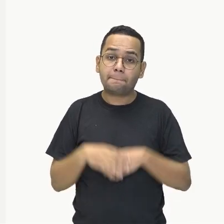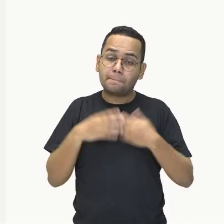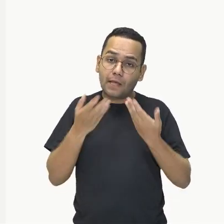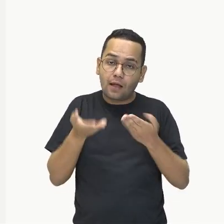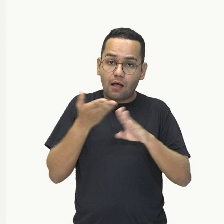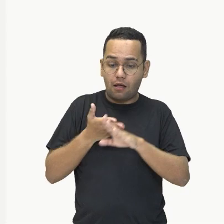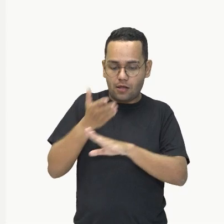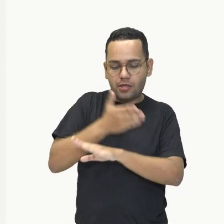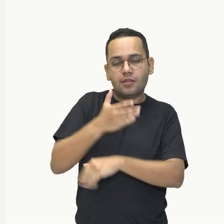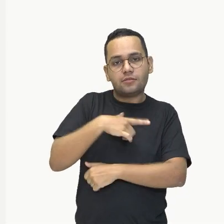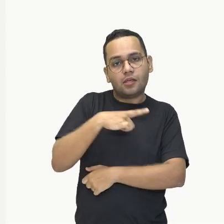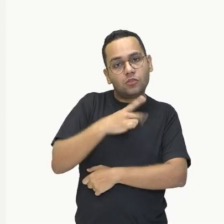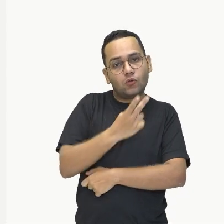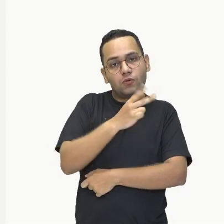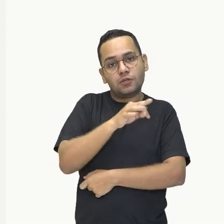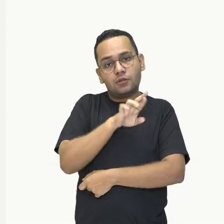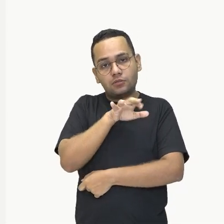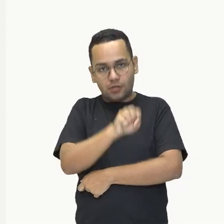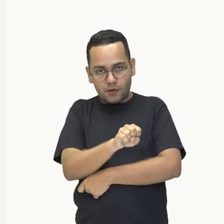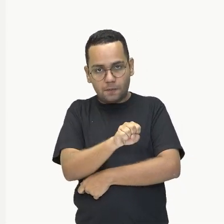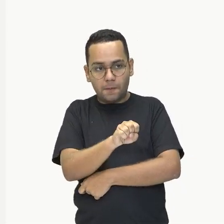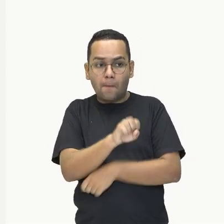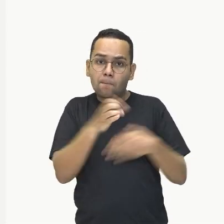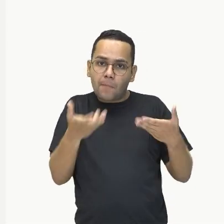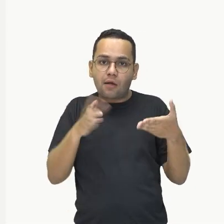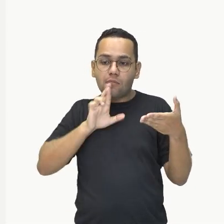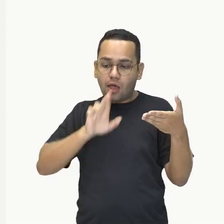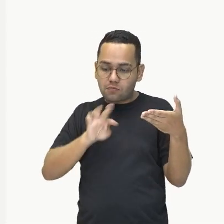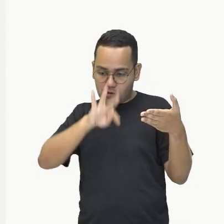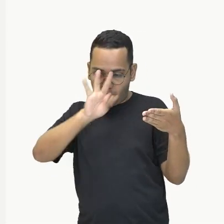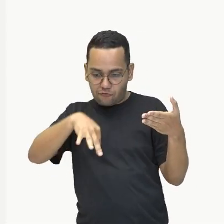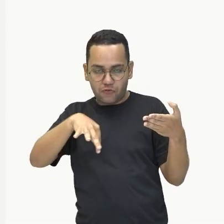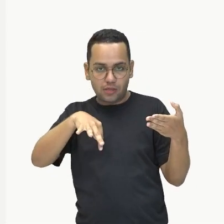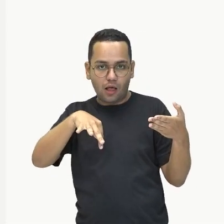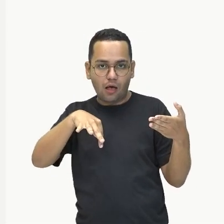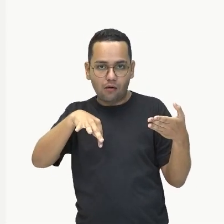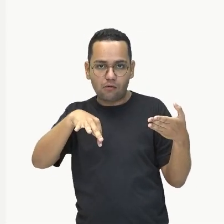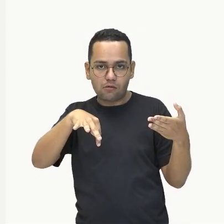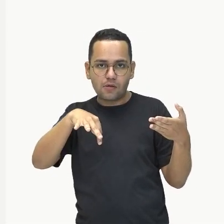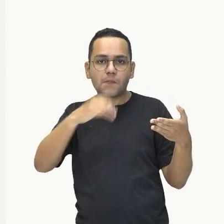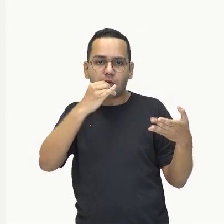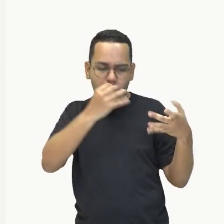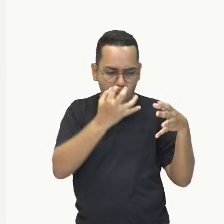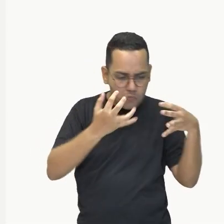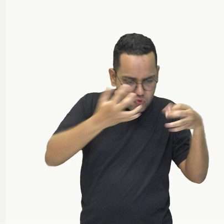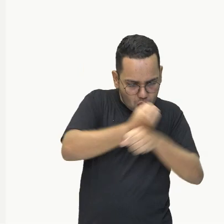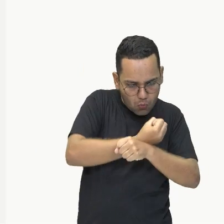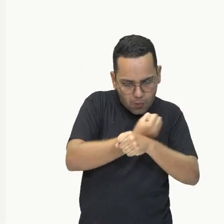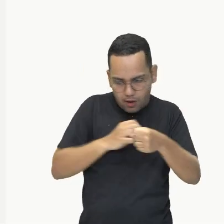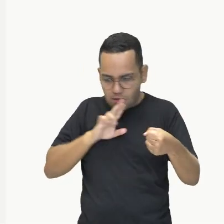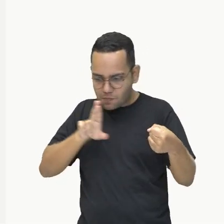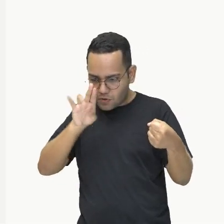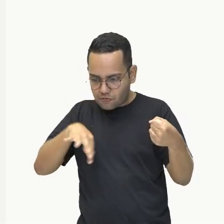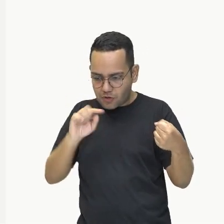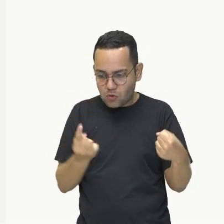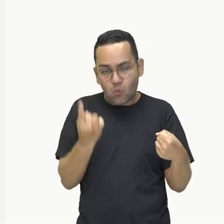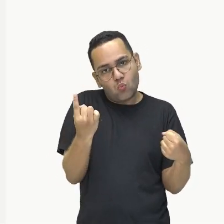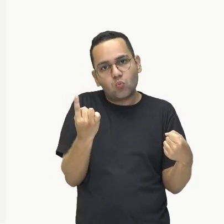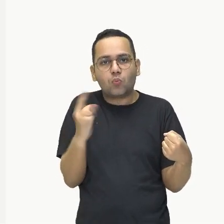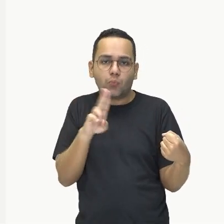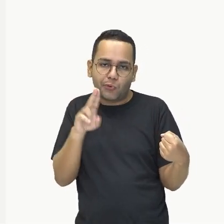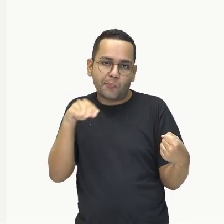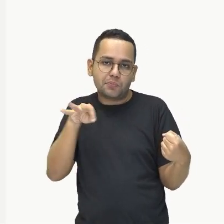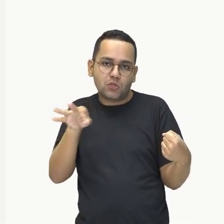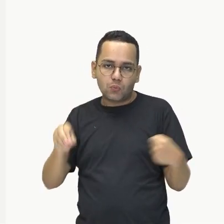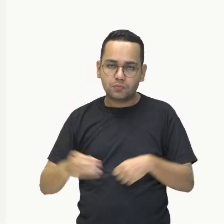termos, mas eu posso fazer a adição entre ele, tá bom? E aí